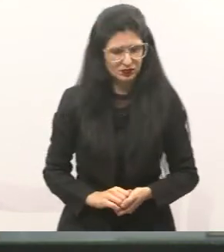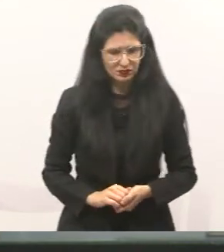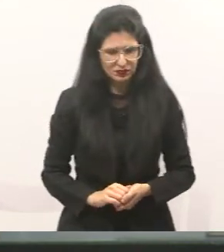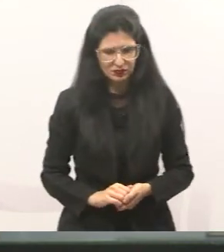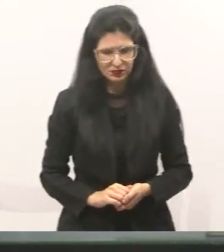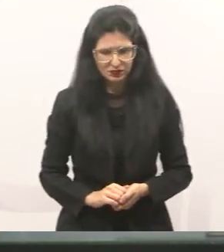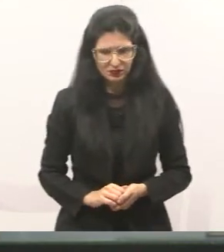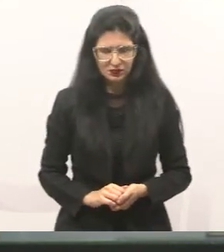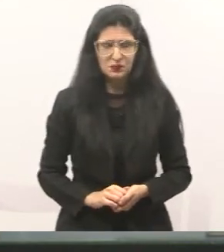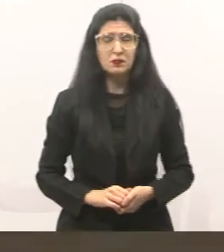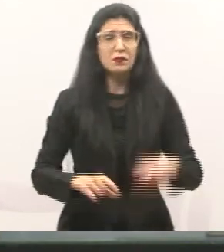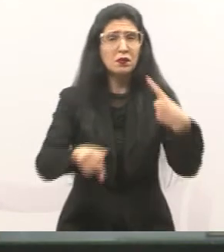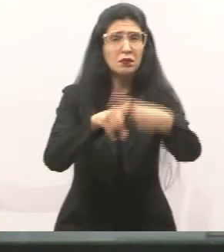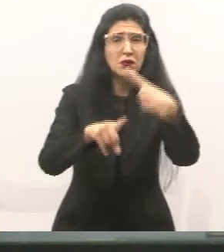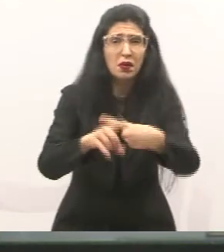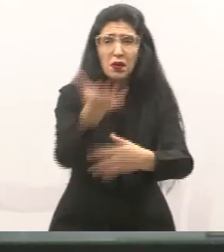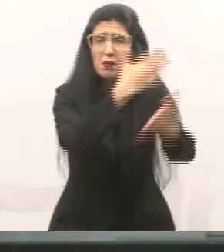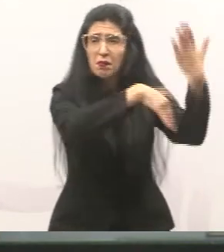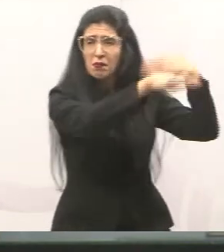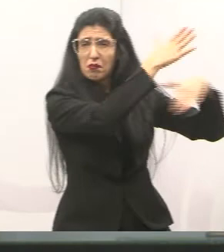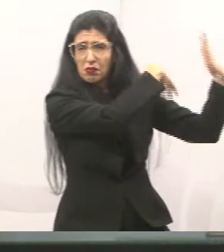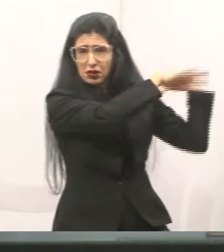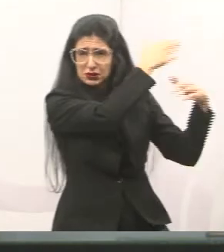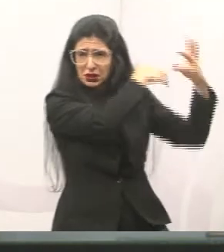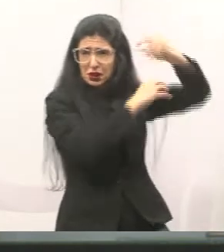sob escravidão, se